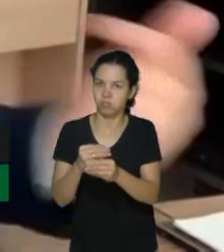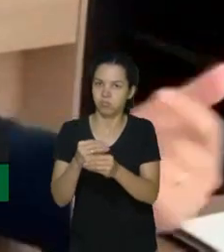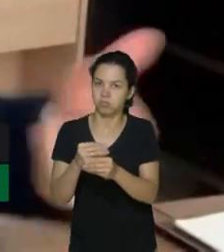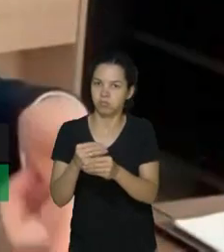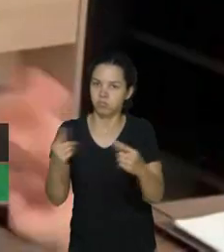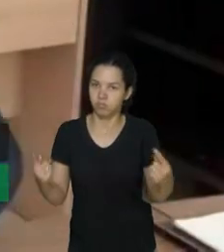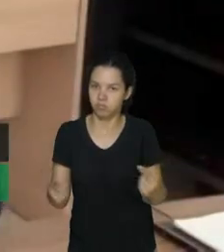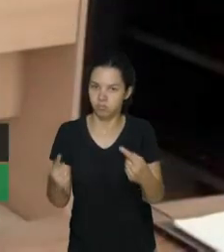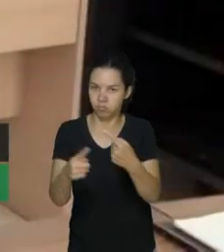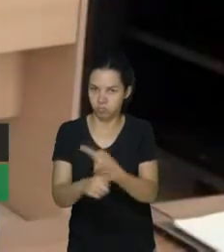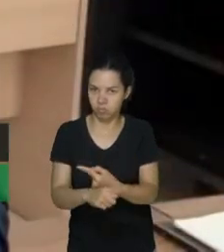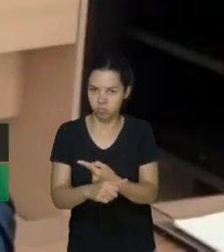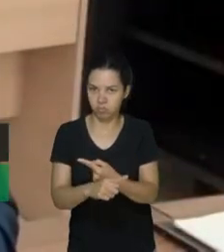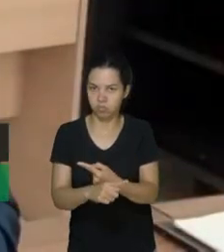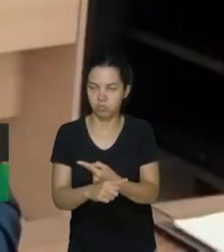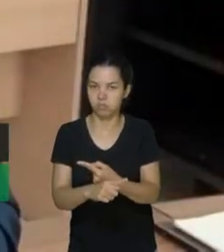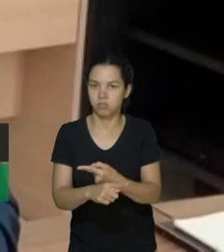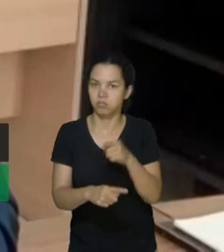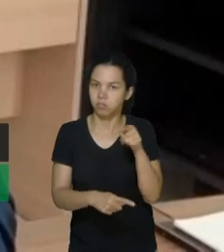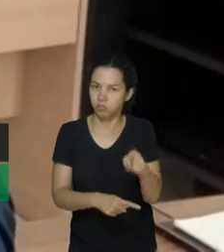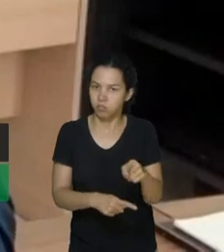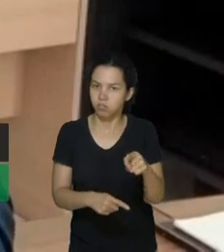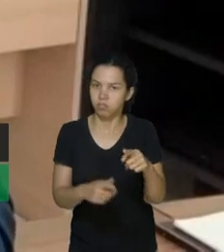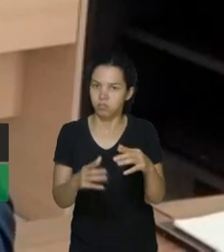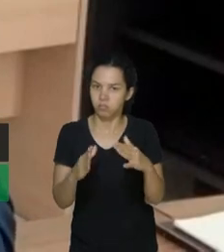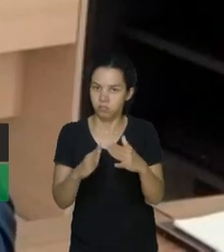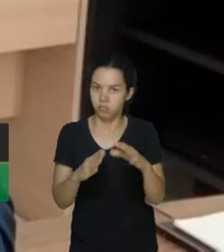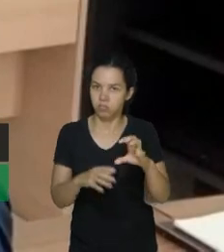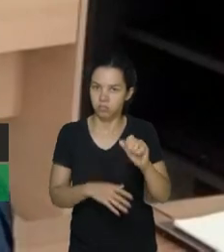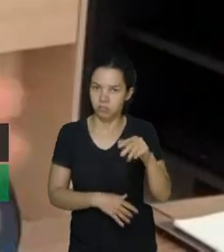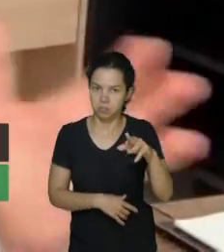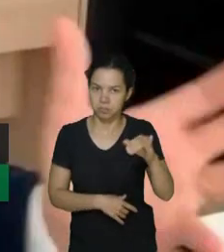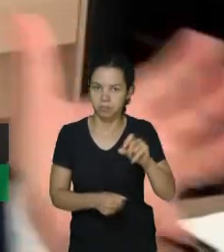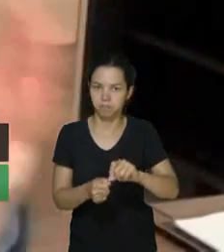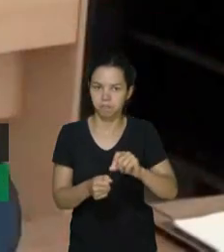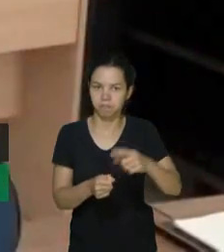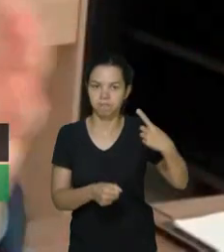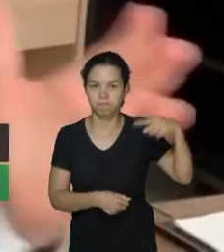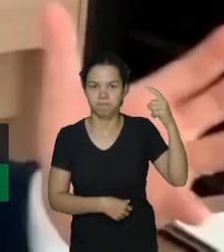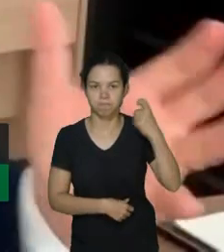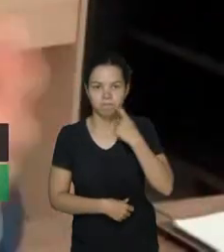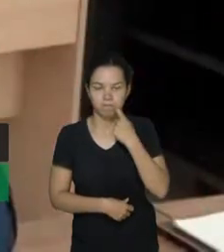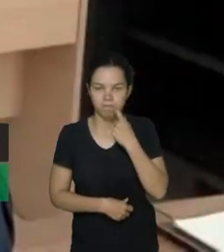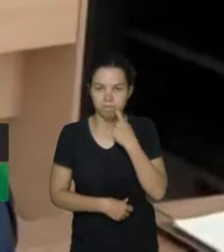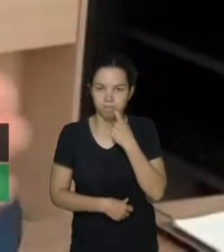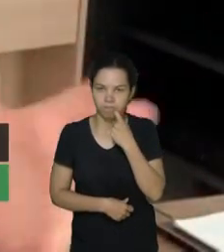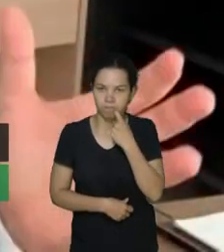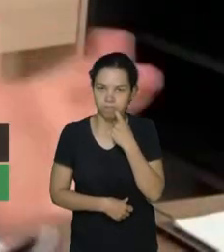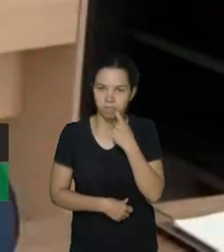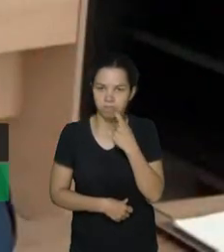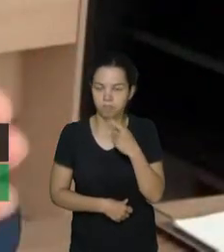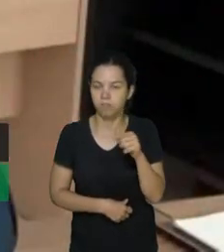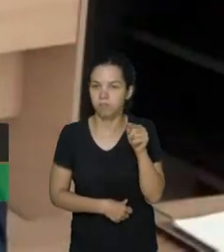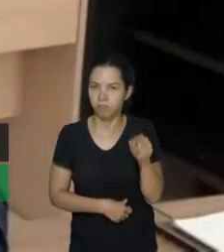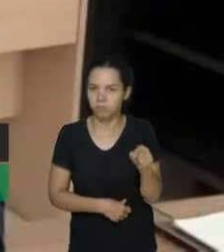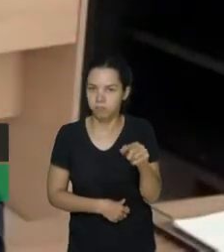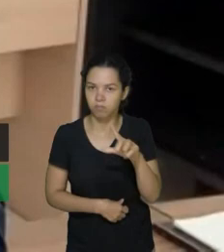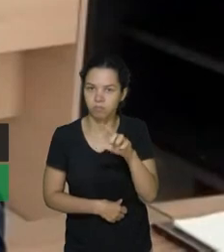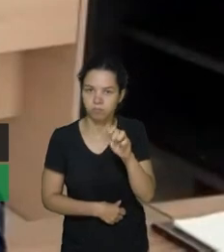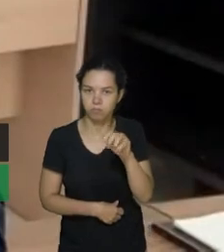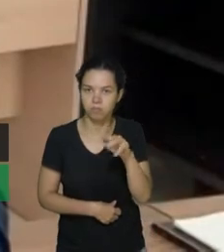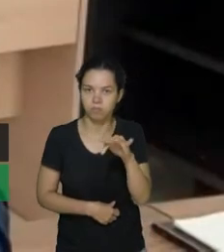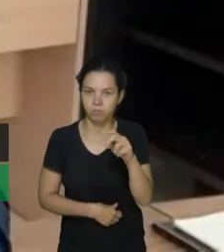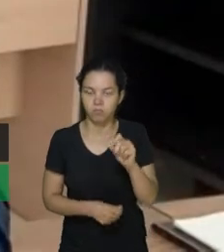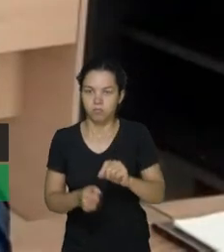contrapartida do que a Câmara teria feito na sexta-feira. Pois é, isso numa jogada de Lewandowski e Gilmar